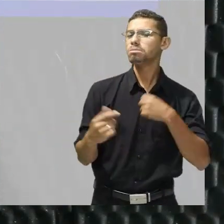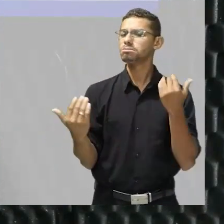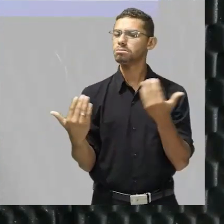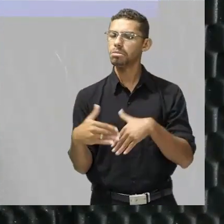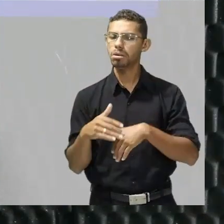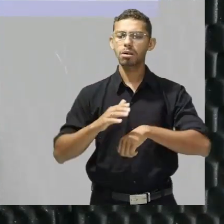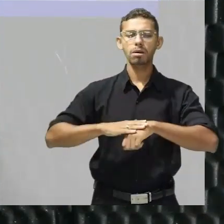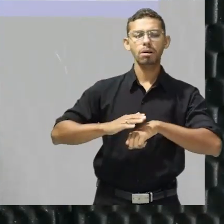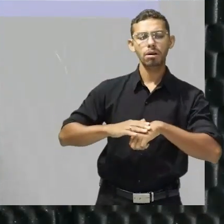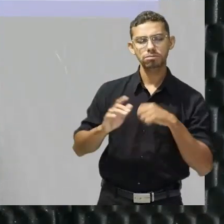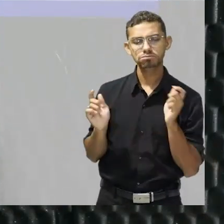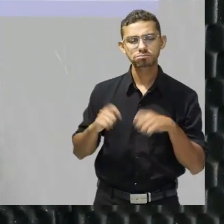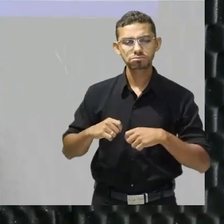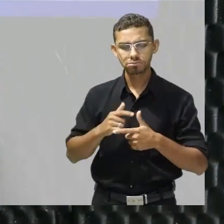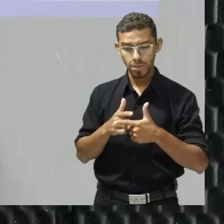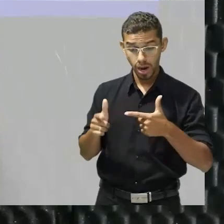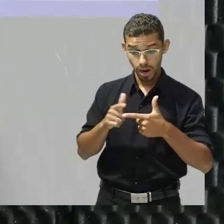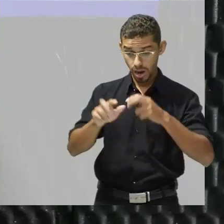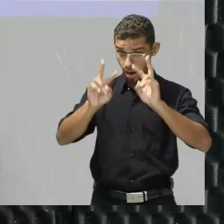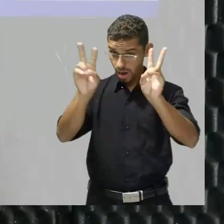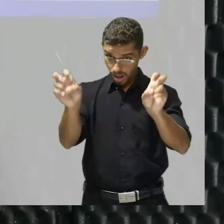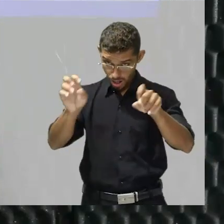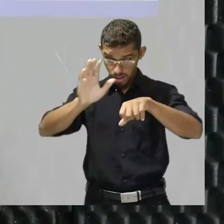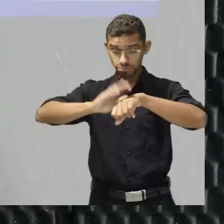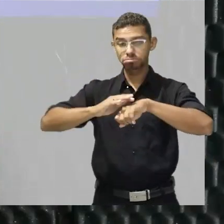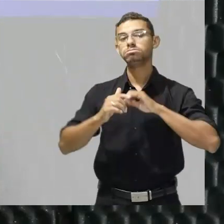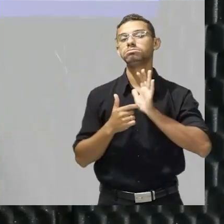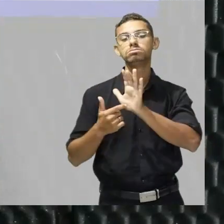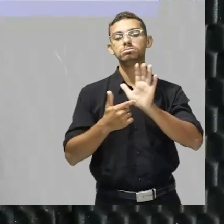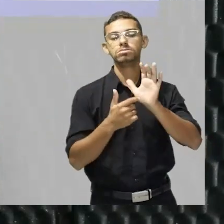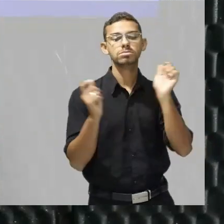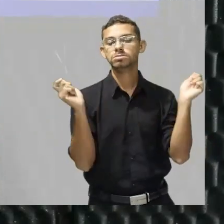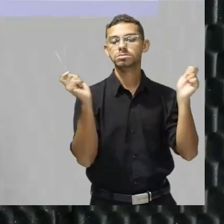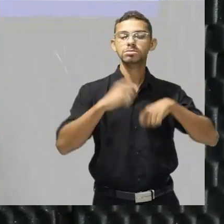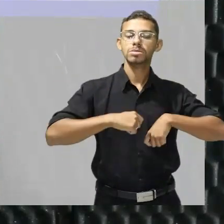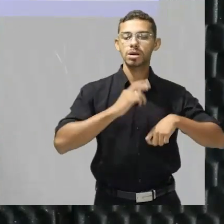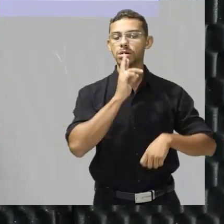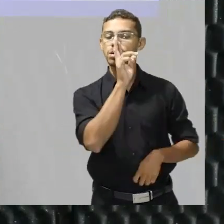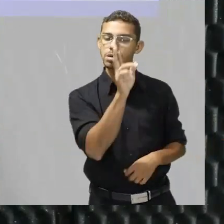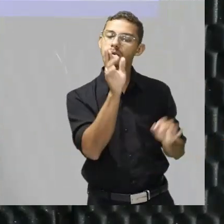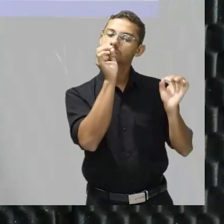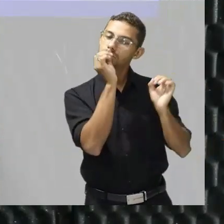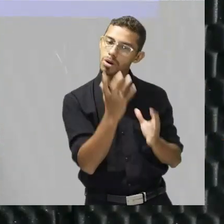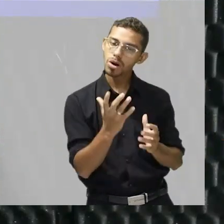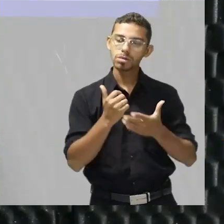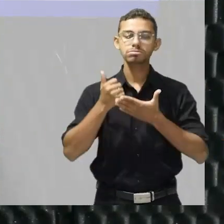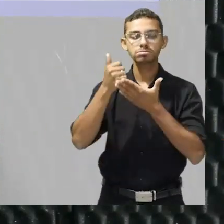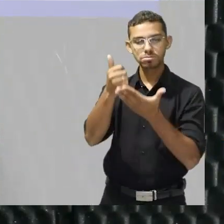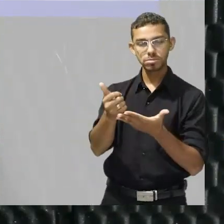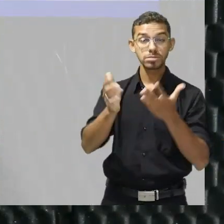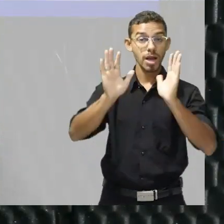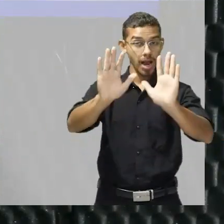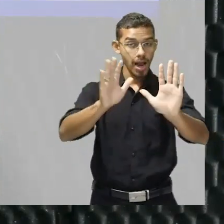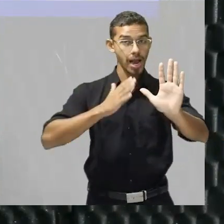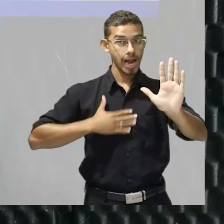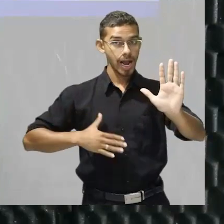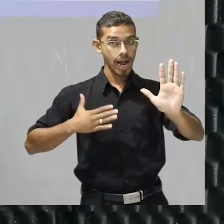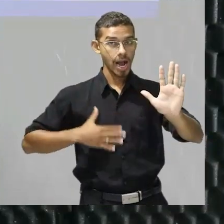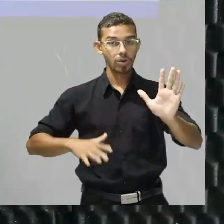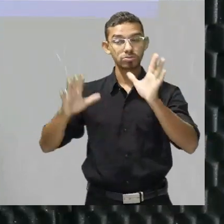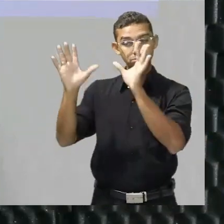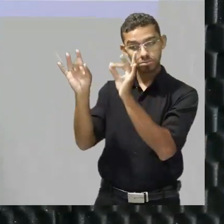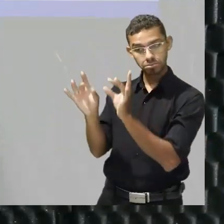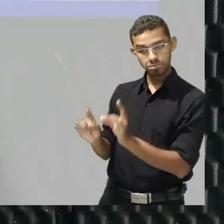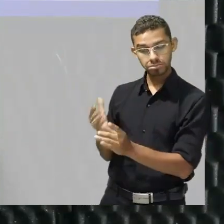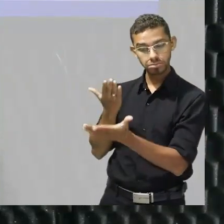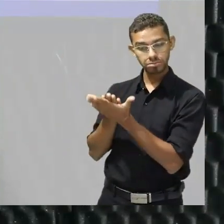sendo apresentado então fica a dica em relação à conclusão Mas calma que nós vamos ter uma aula específica só para